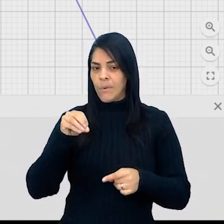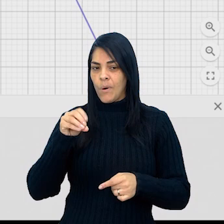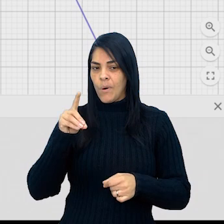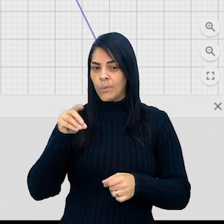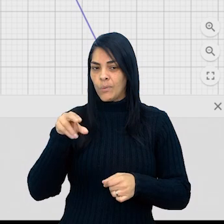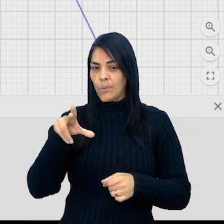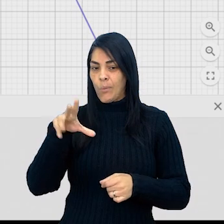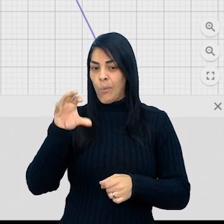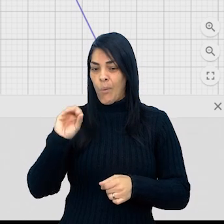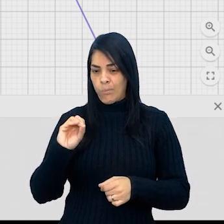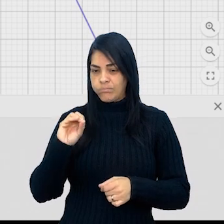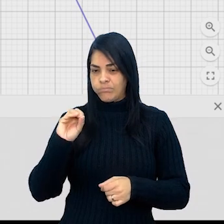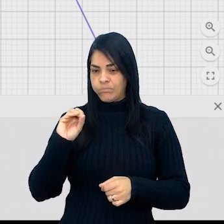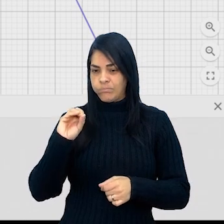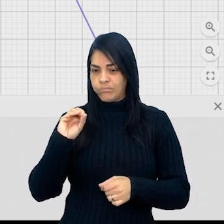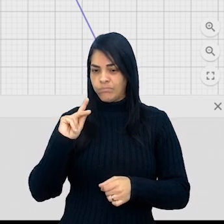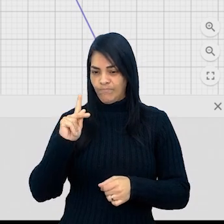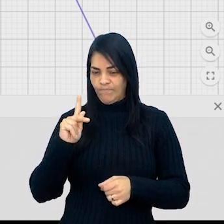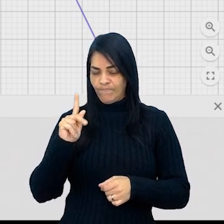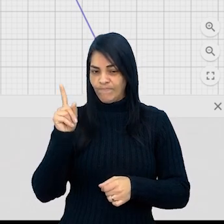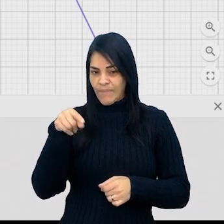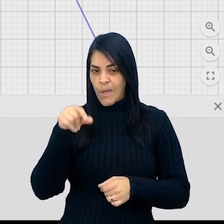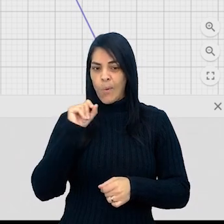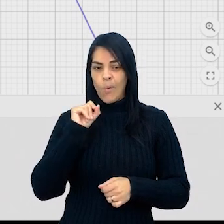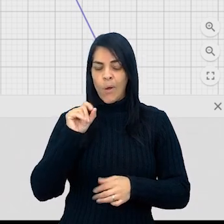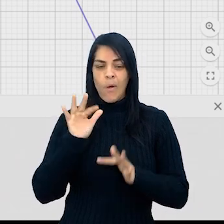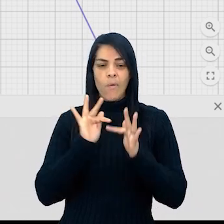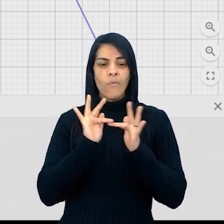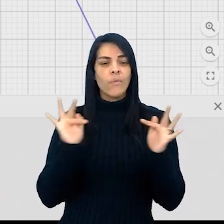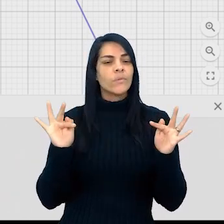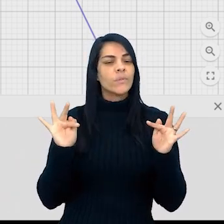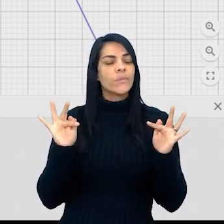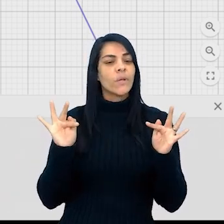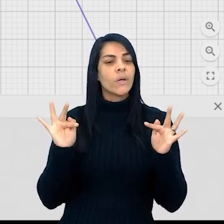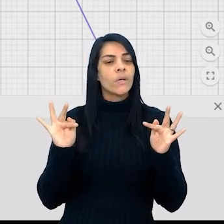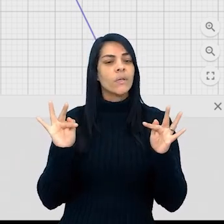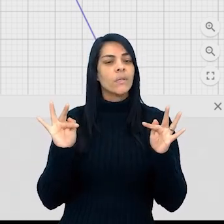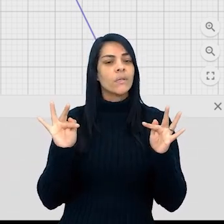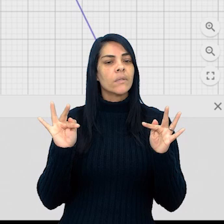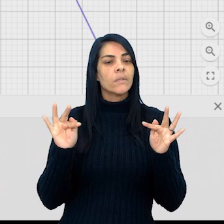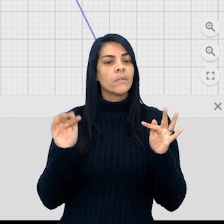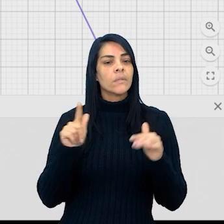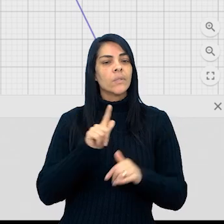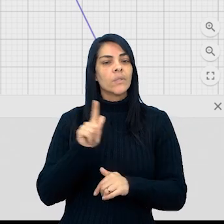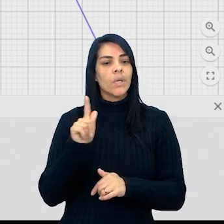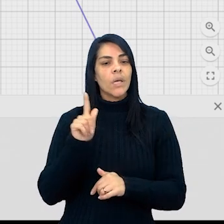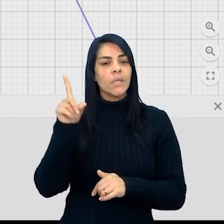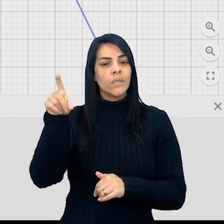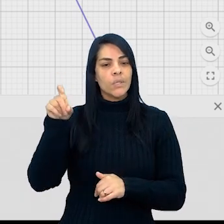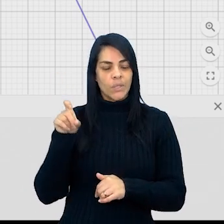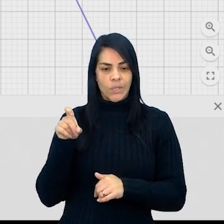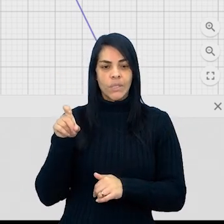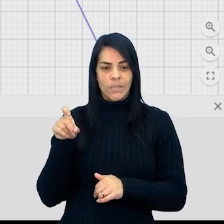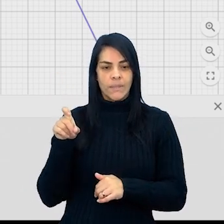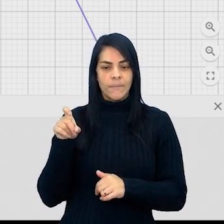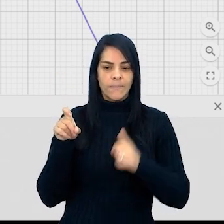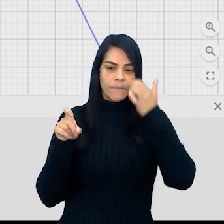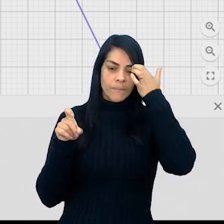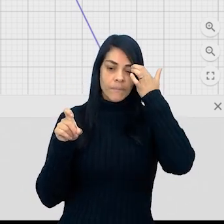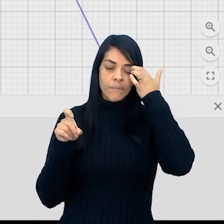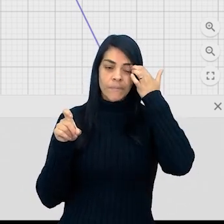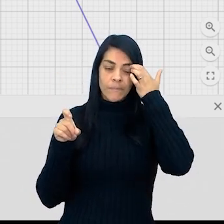né? Que seria a função, eu vou chamar de função g de x, né? G de